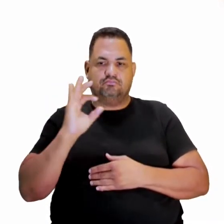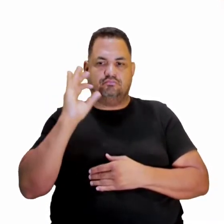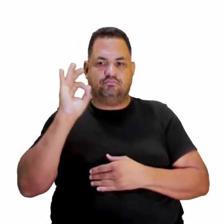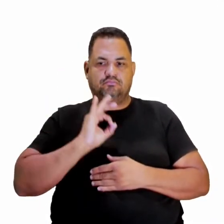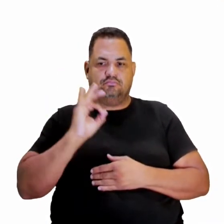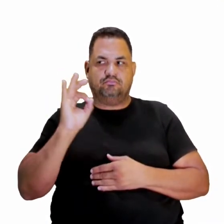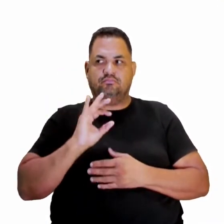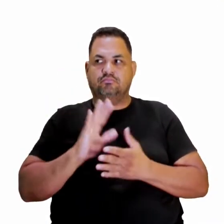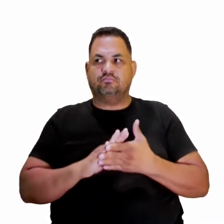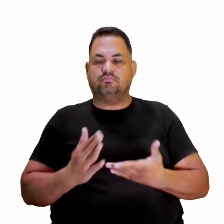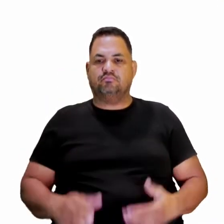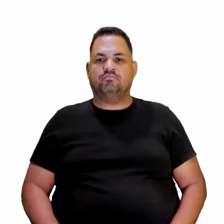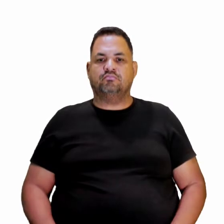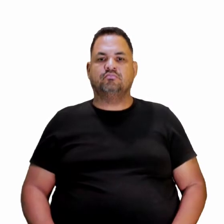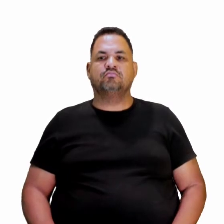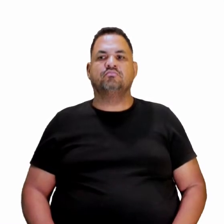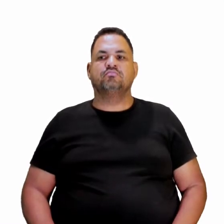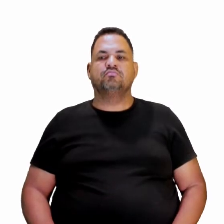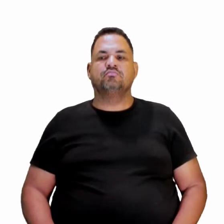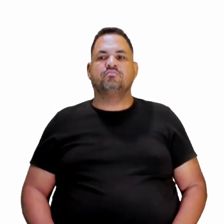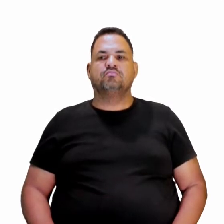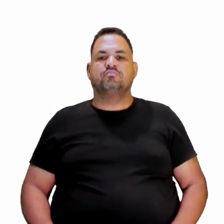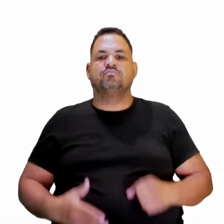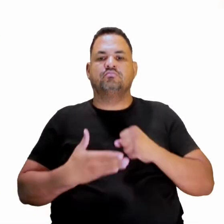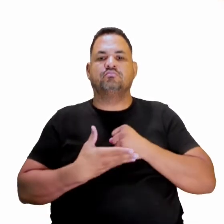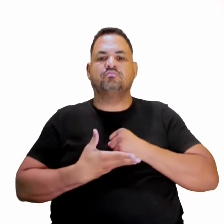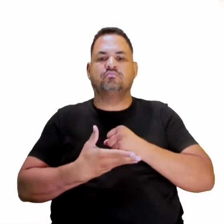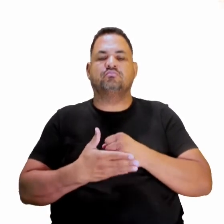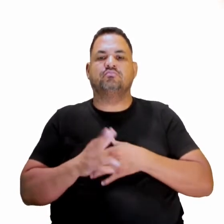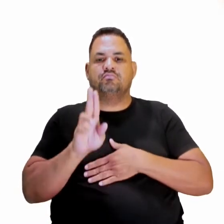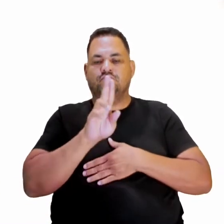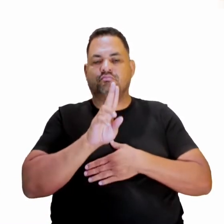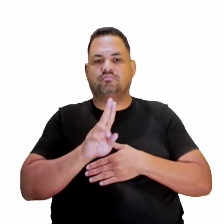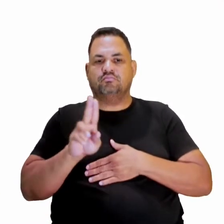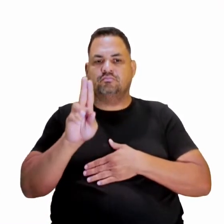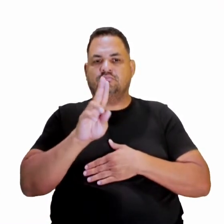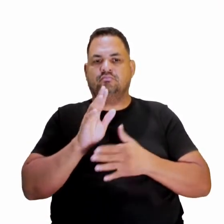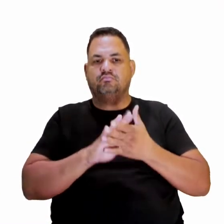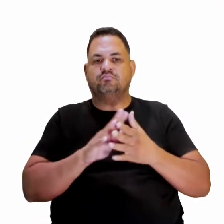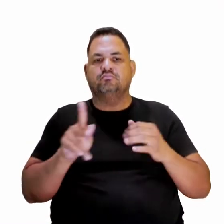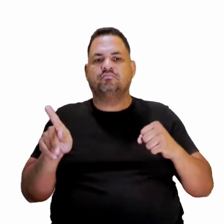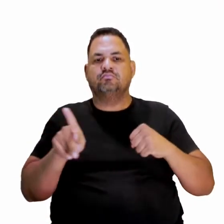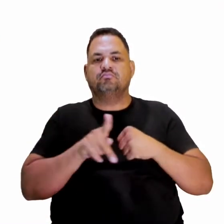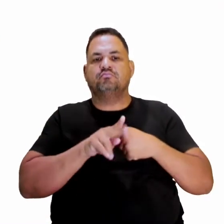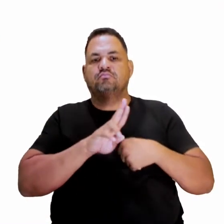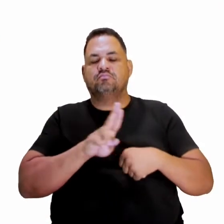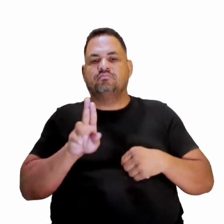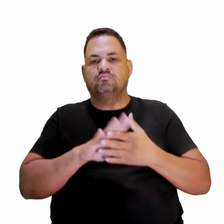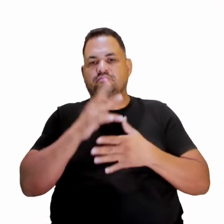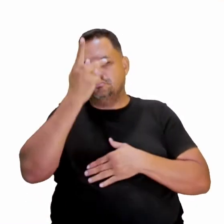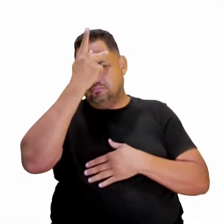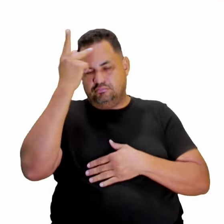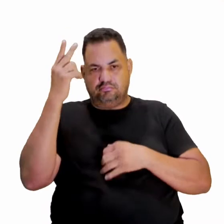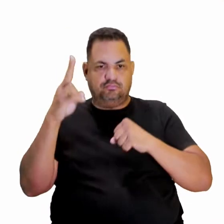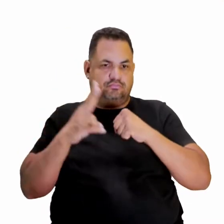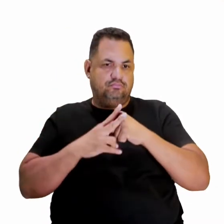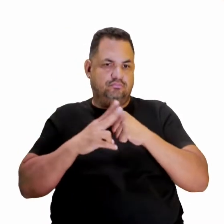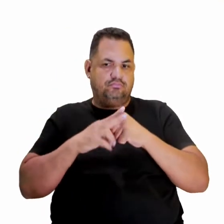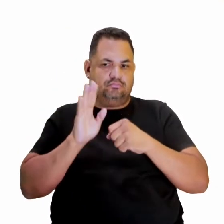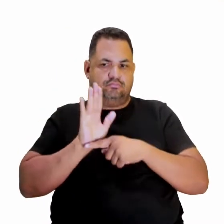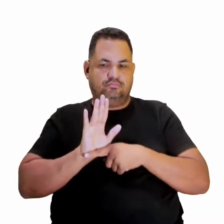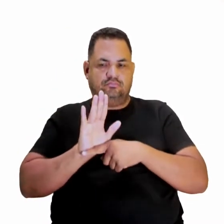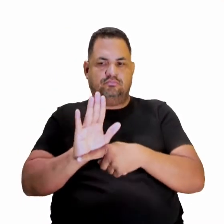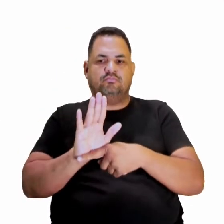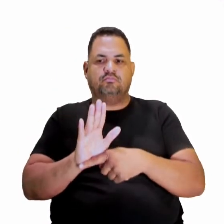quero dizer. Pronto, falei melhor. Então, basicamente, você vai usar pronome pessoal. Logo em seguida, o verbo